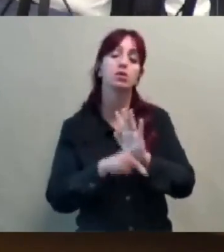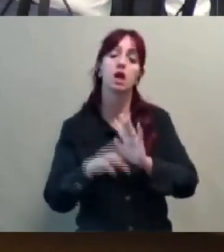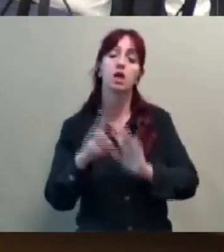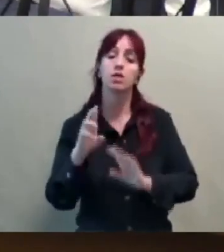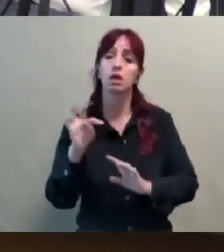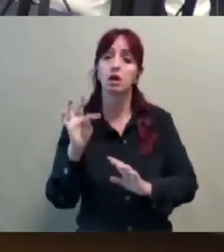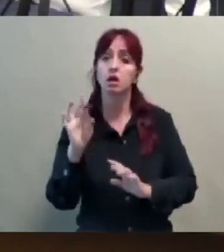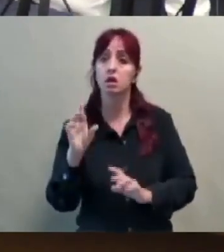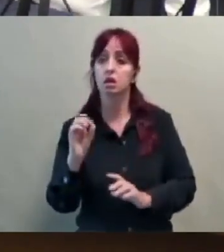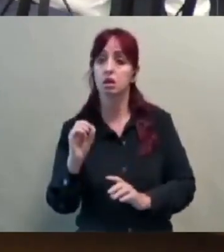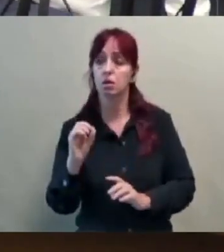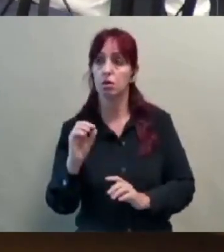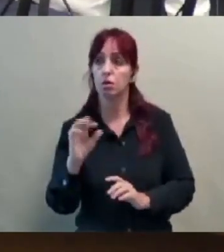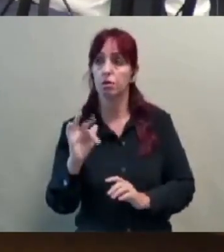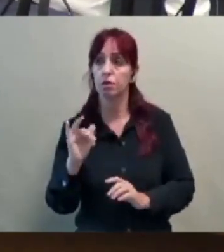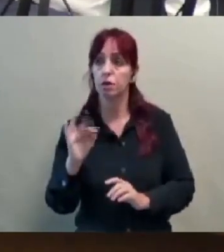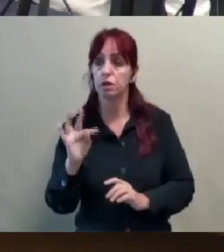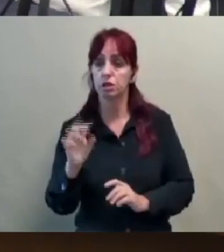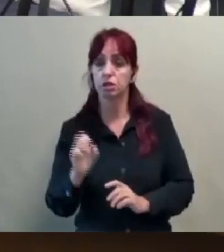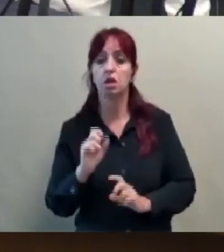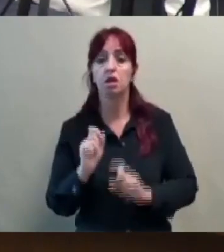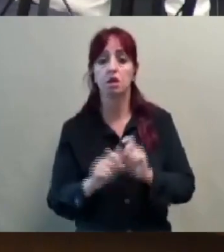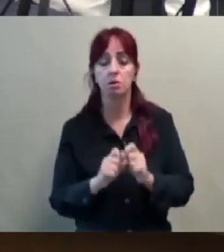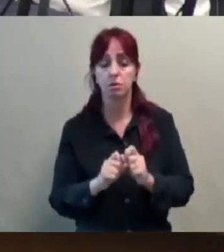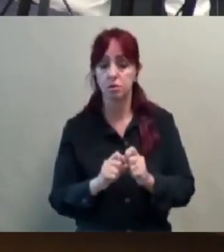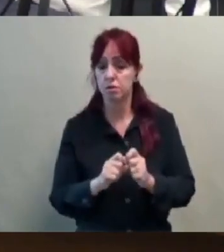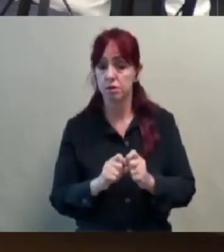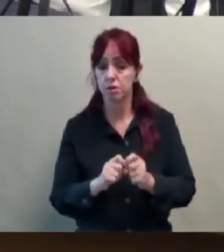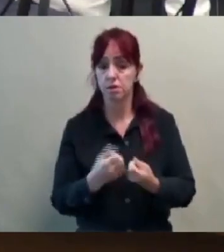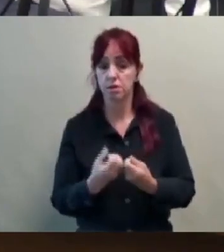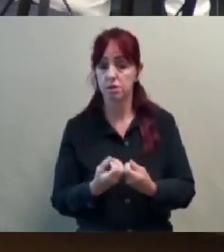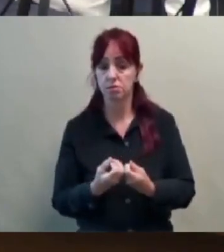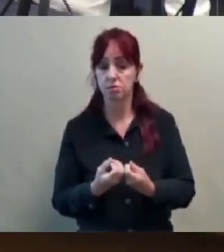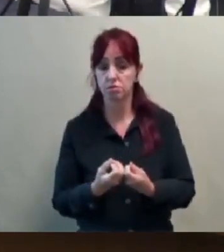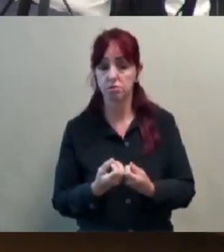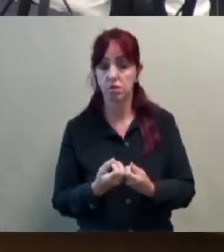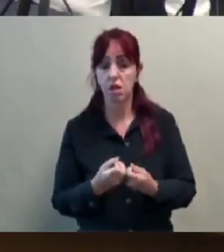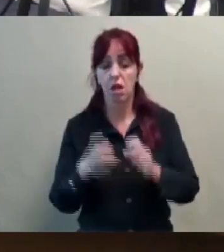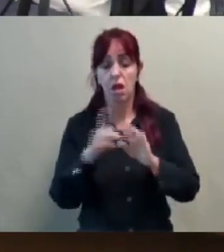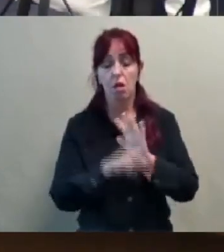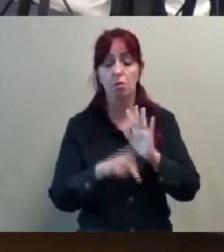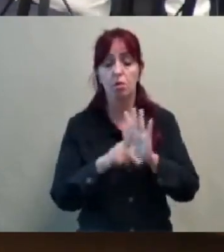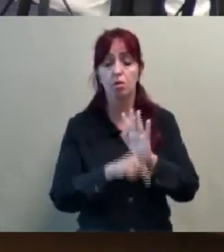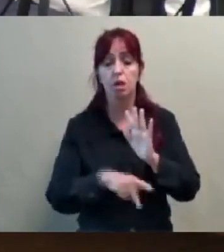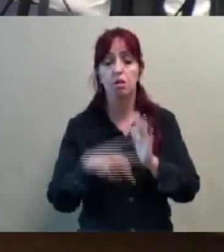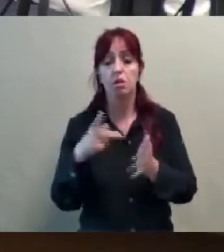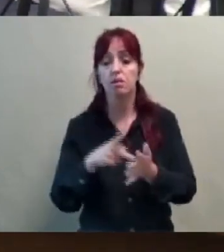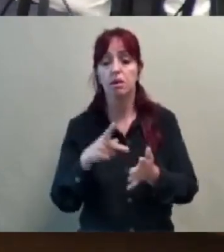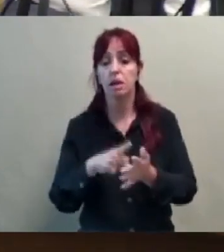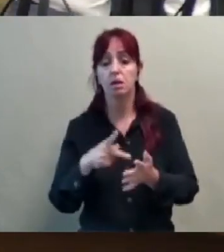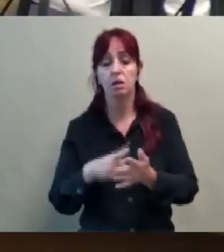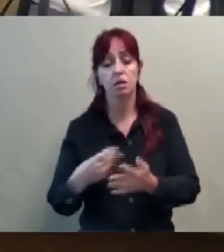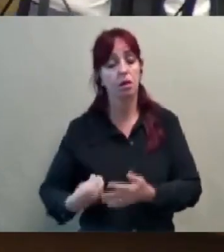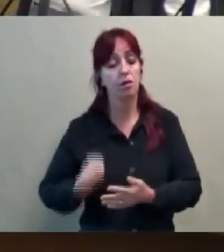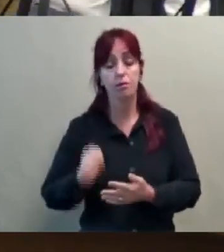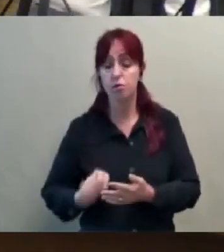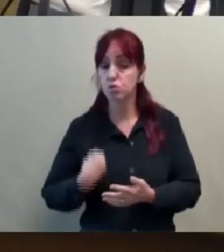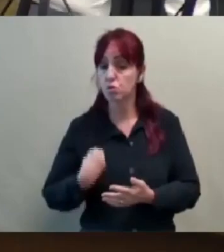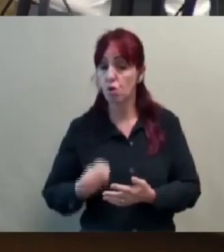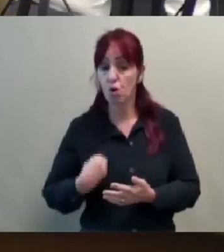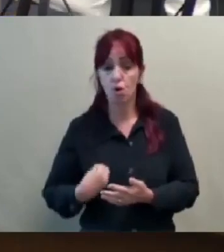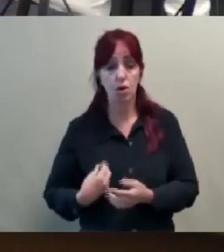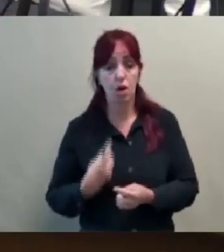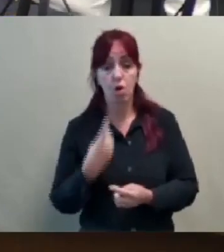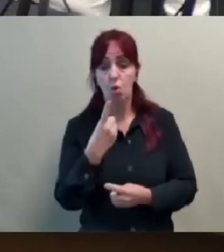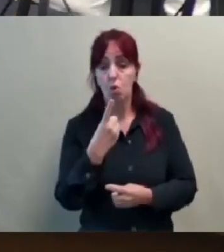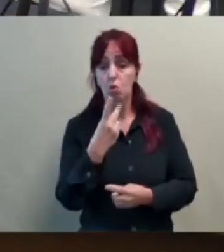ele é super superficial. Ele é um projeto, na verdade, para não funcionar, para passar um ano, dois,